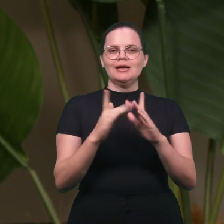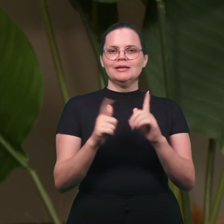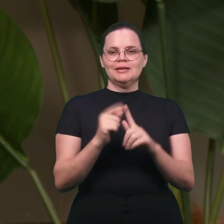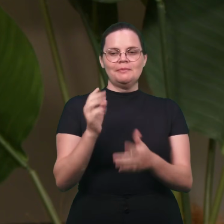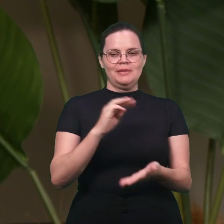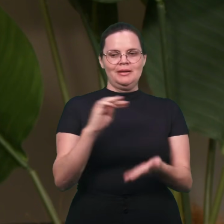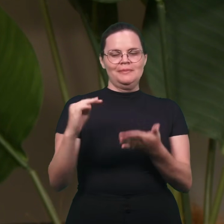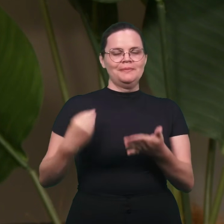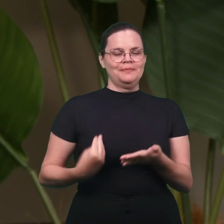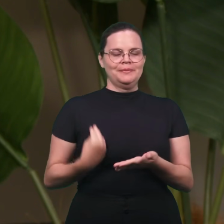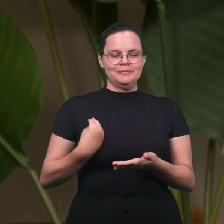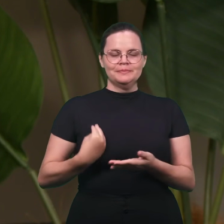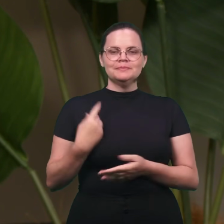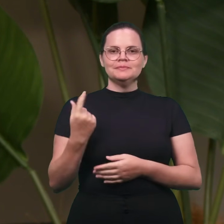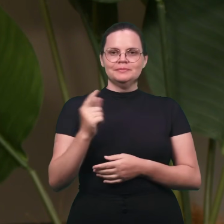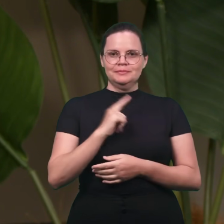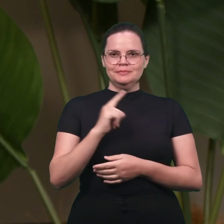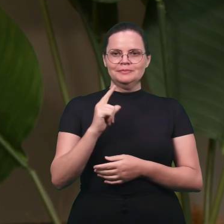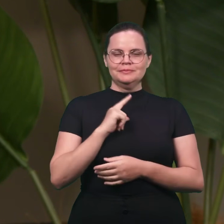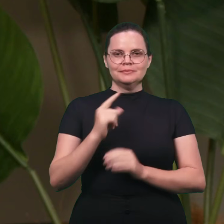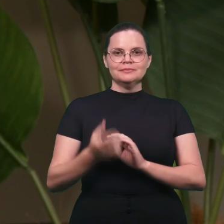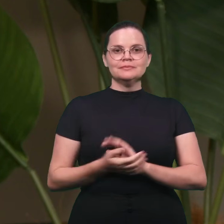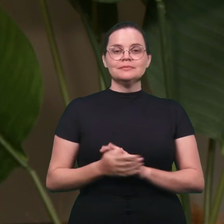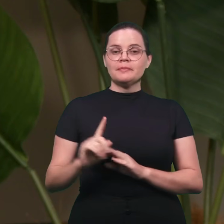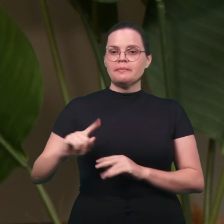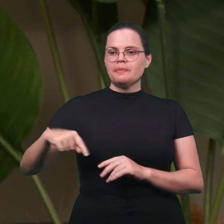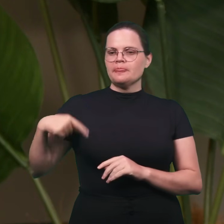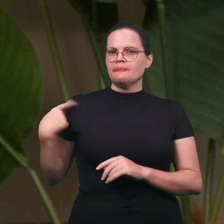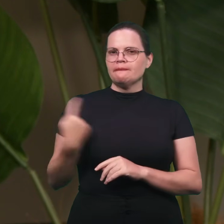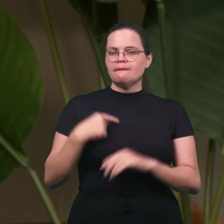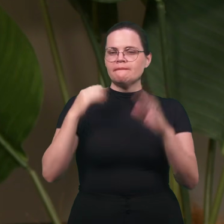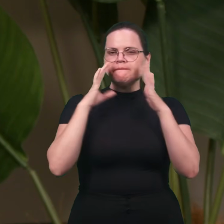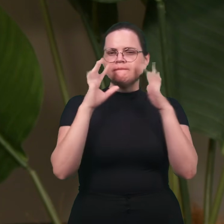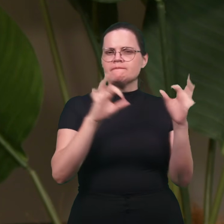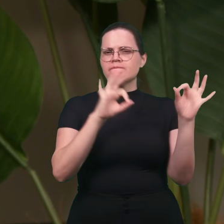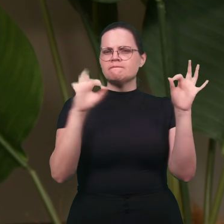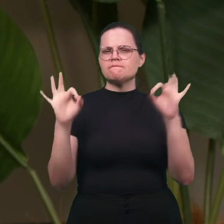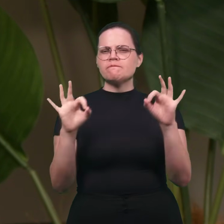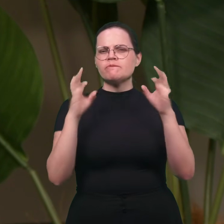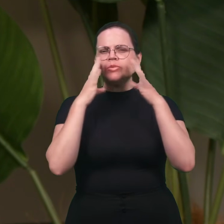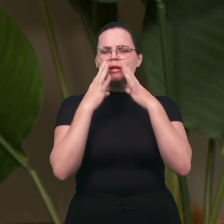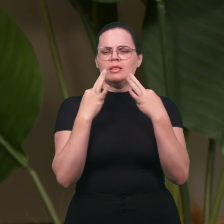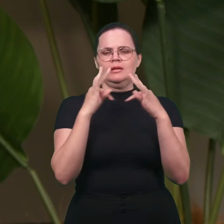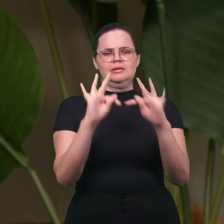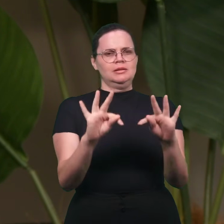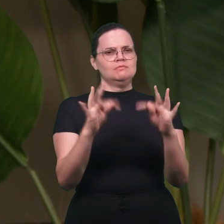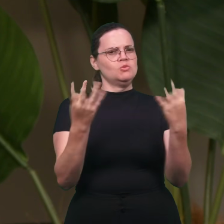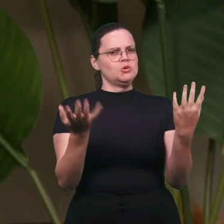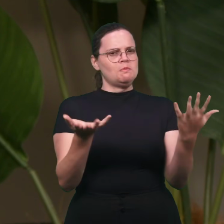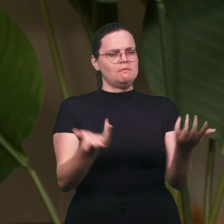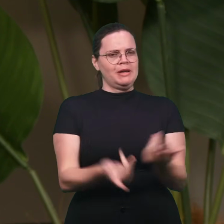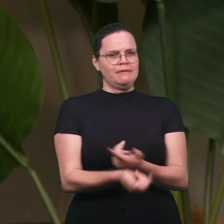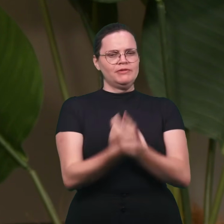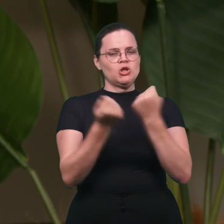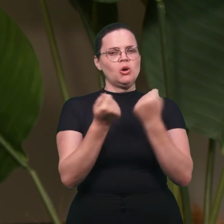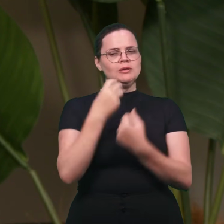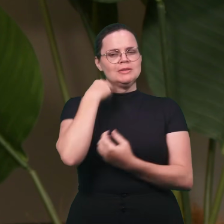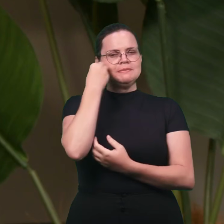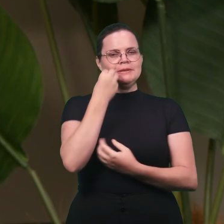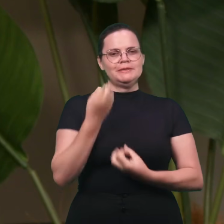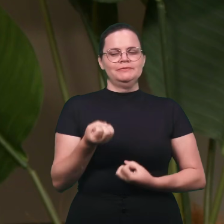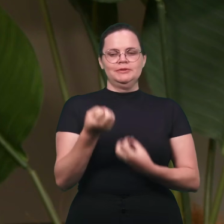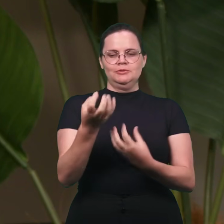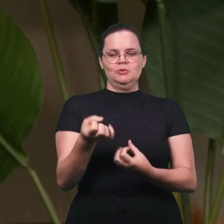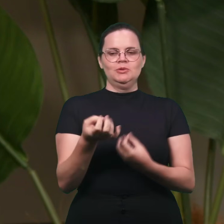Maranata estabelecida em outro local, onde nós vamos ouvir testemunhos, experiências maravilhosas da